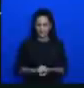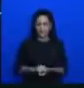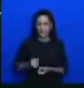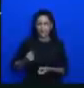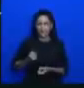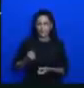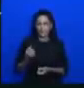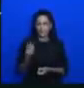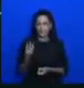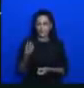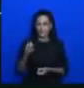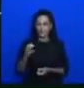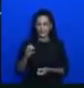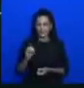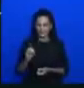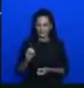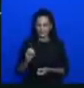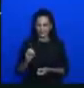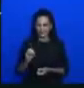40.